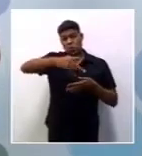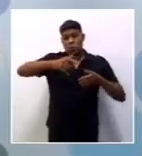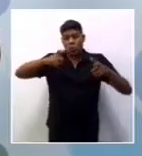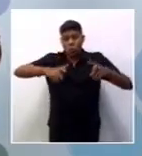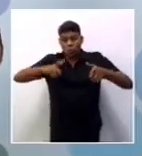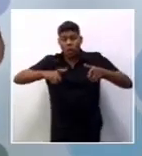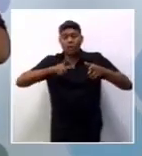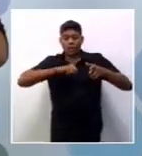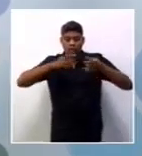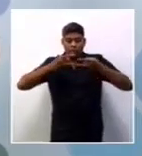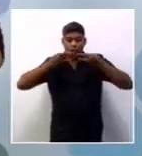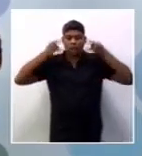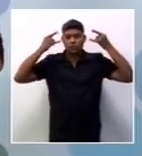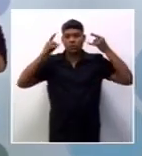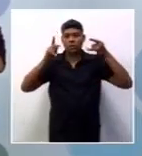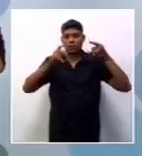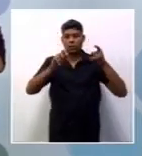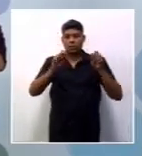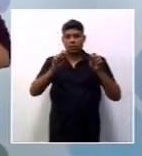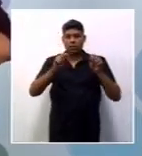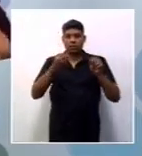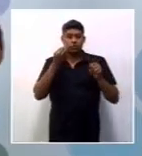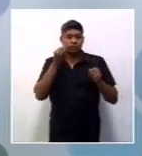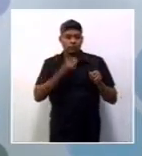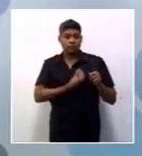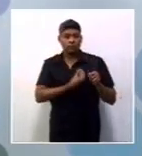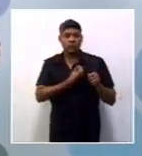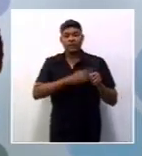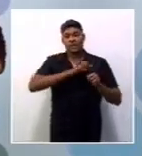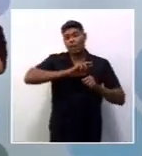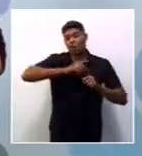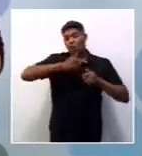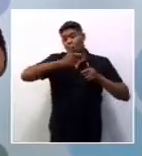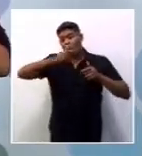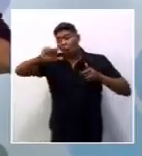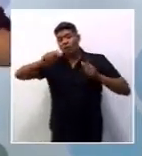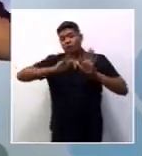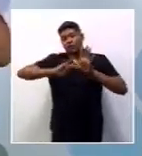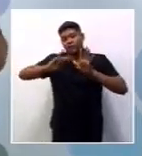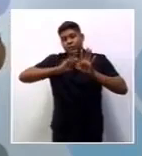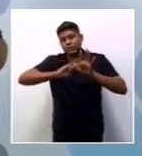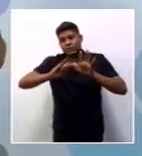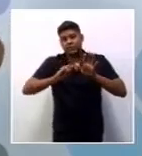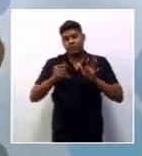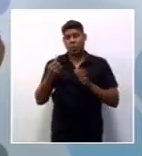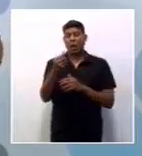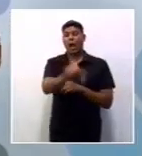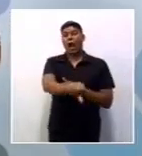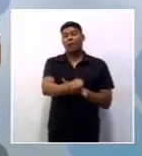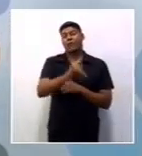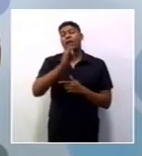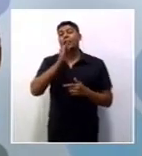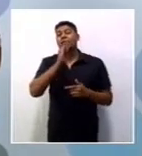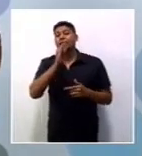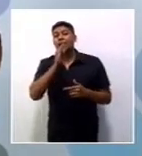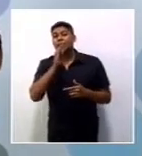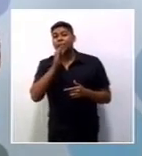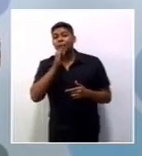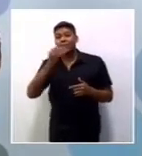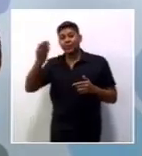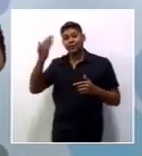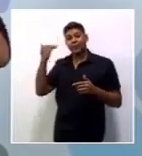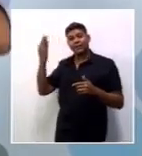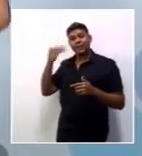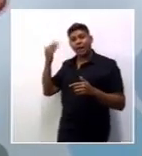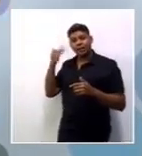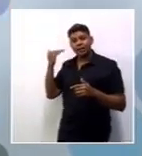carregando uma máscara, é só mais uma questão de logística. Mas existem outras notícias que podem ser muito graves. Por exemplo, há um tempo